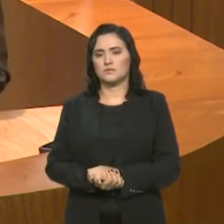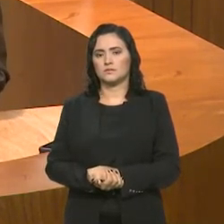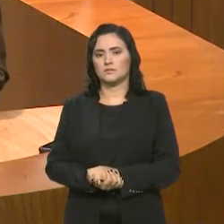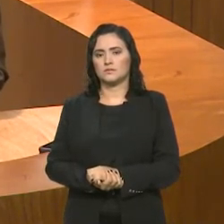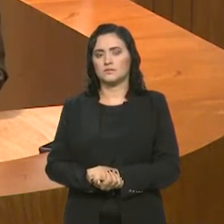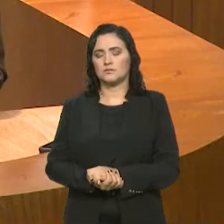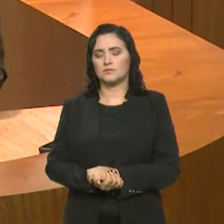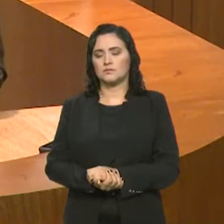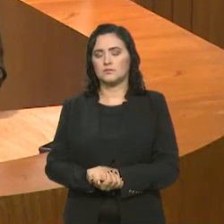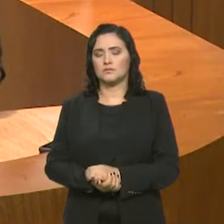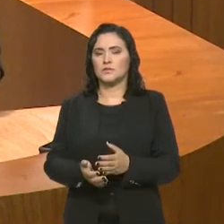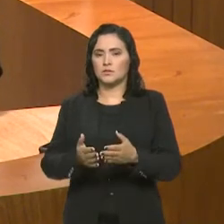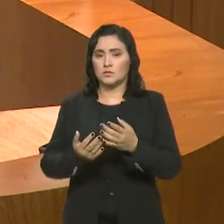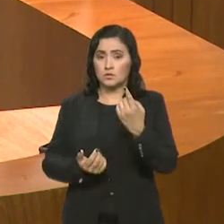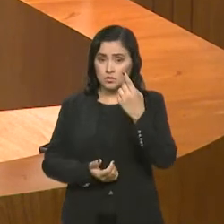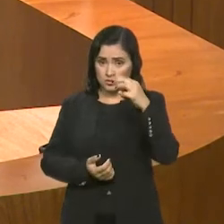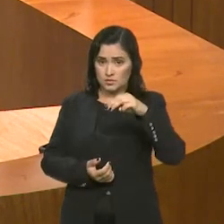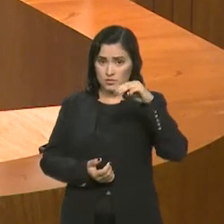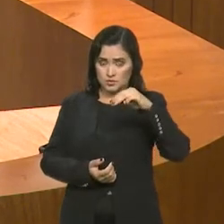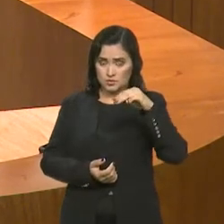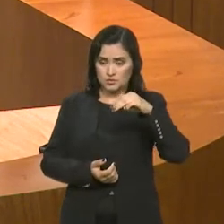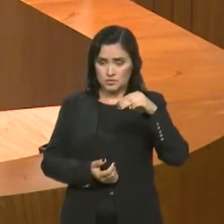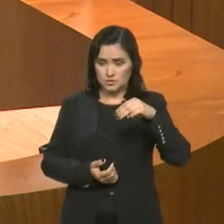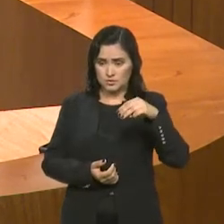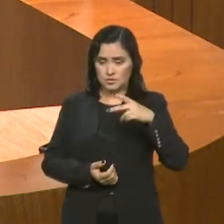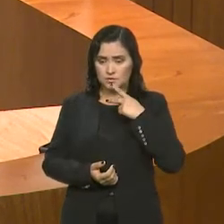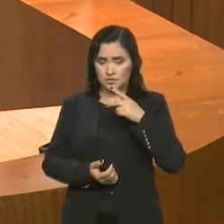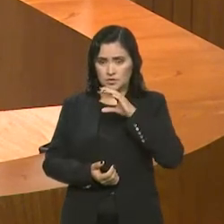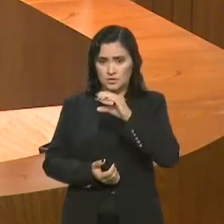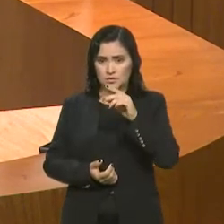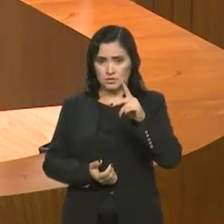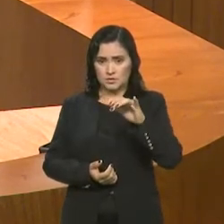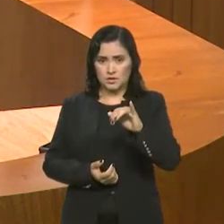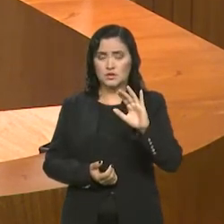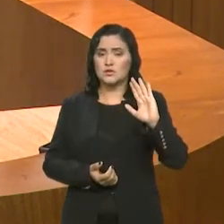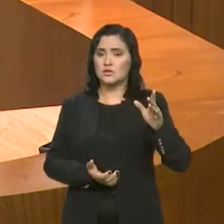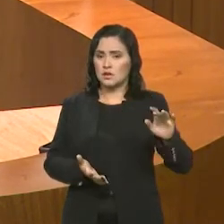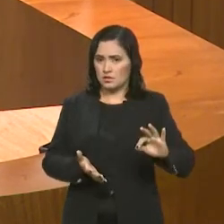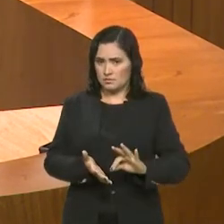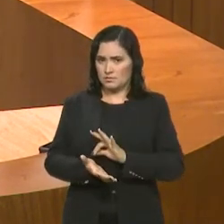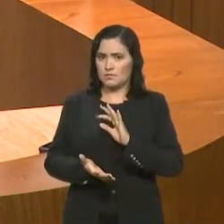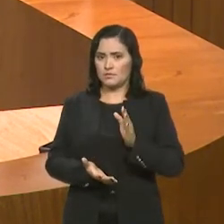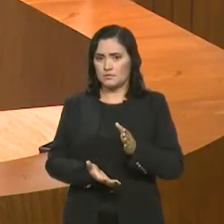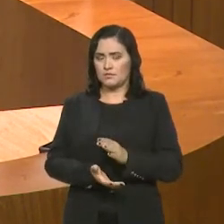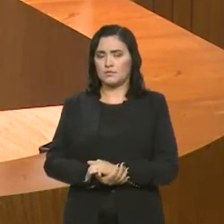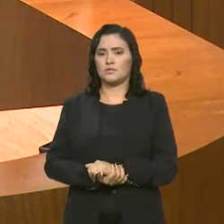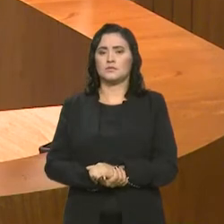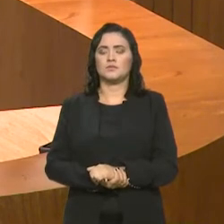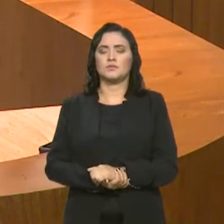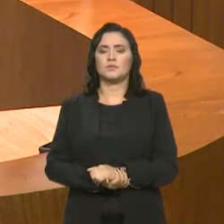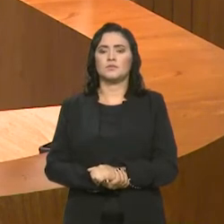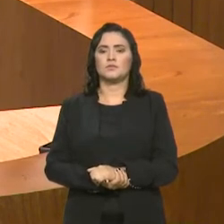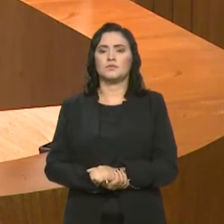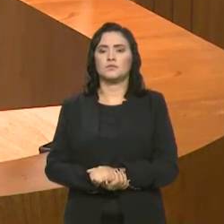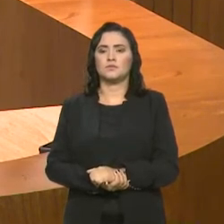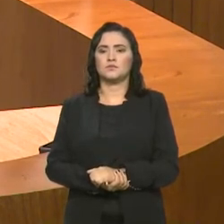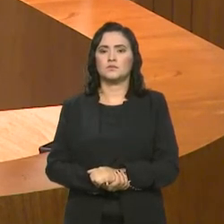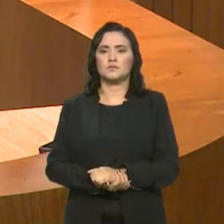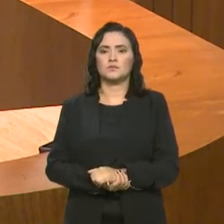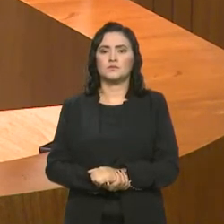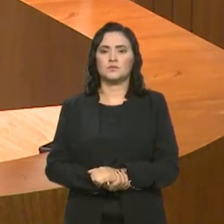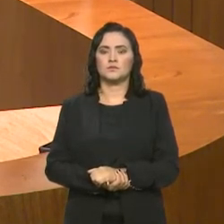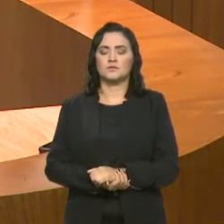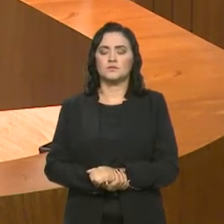Libera um minuto para o deputado Hélio Soares, que ele está falando da CPI, inclusive ele já assinou. Um minuto, deputado Hélio, por gentileza.